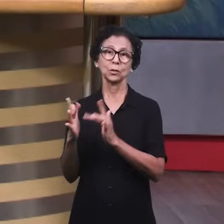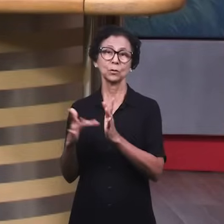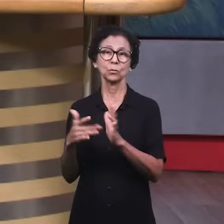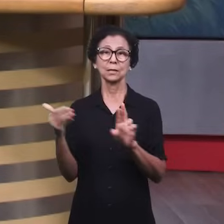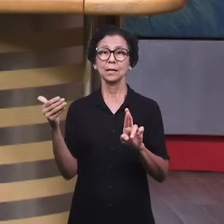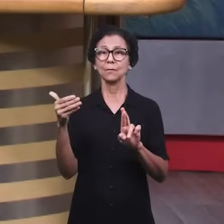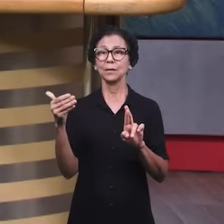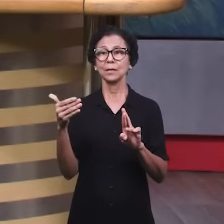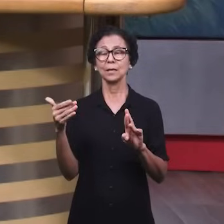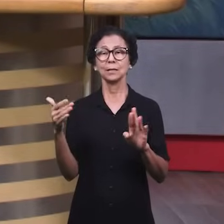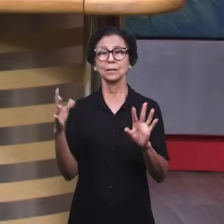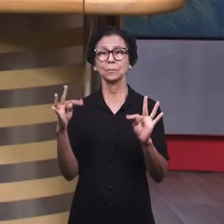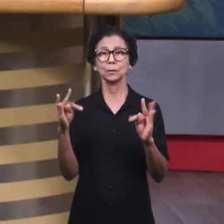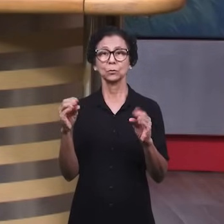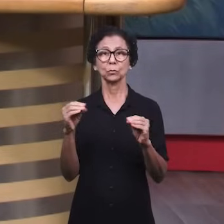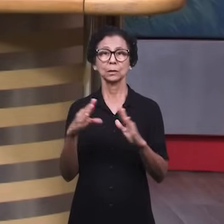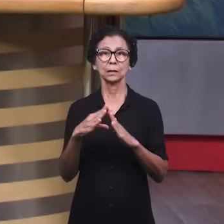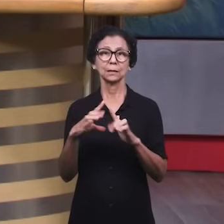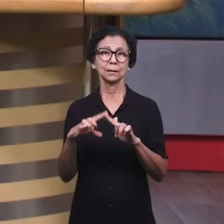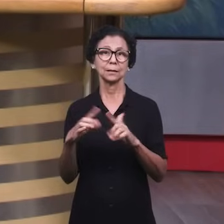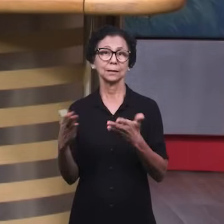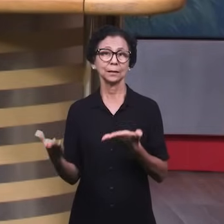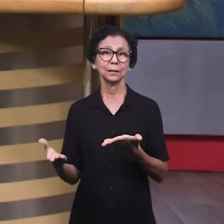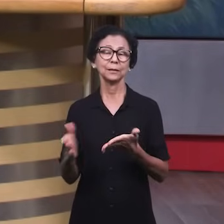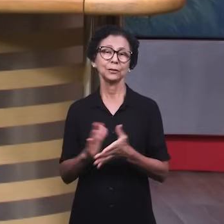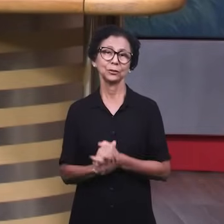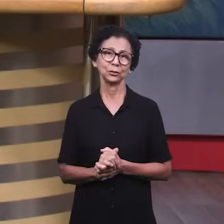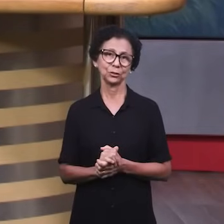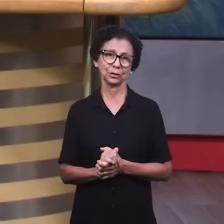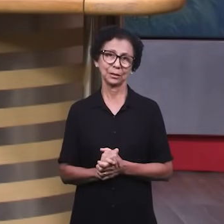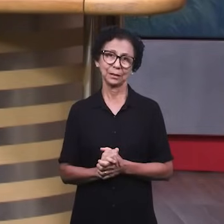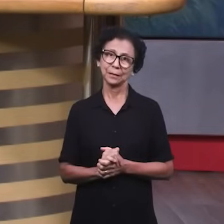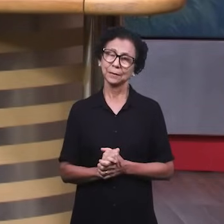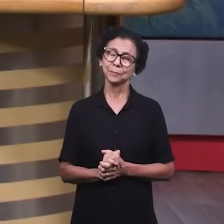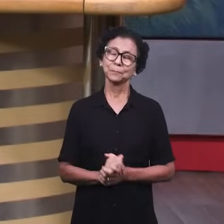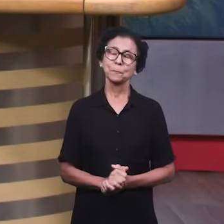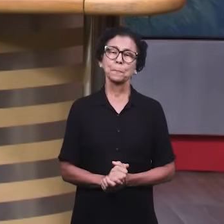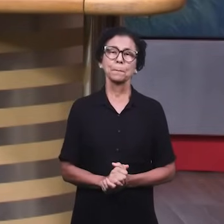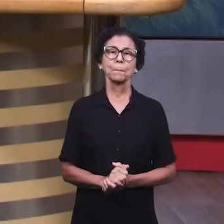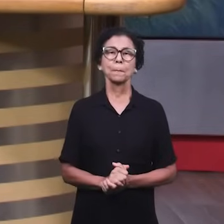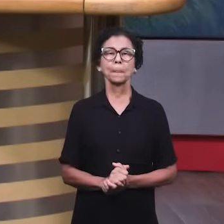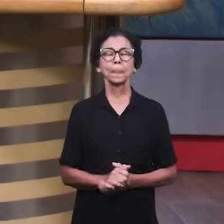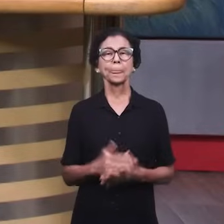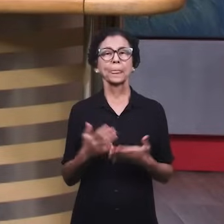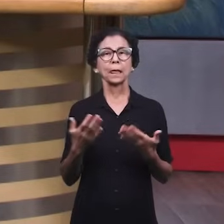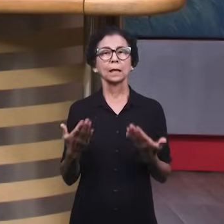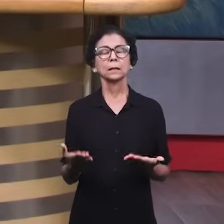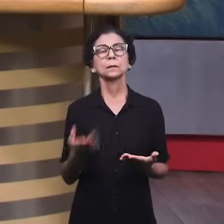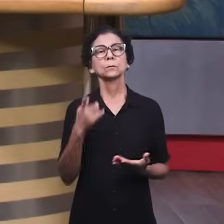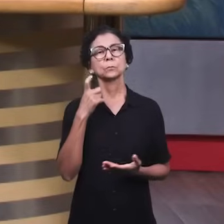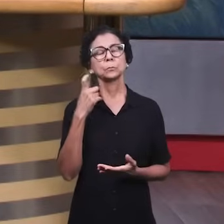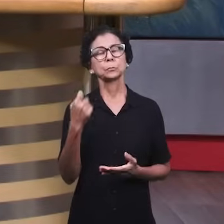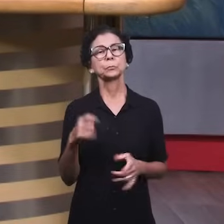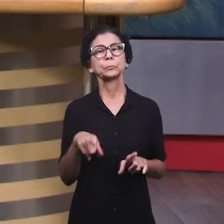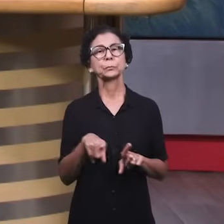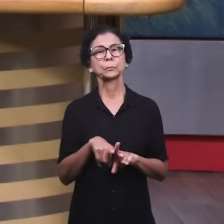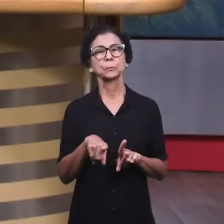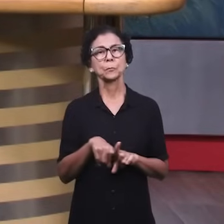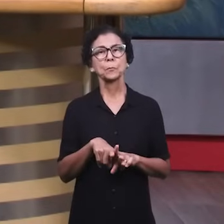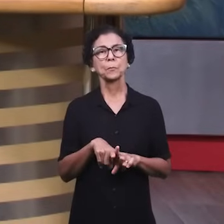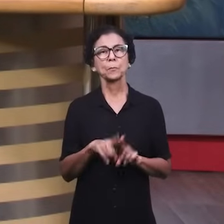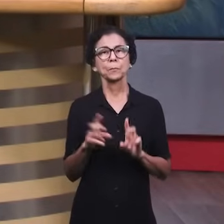é consagrado como como criança e batizado como adulto uhum um ponto que é interessante Fábio entre o